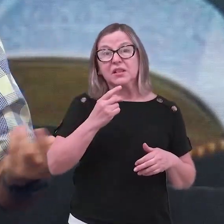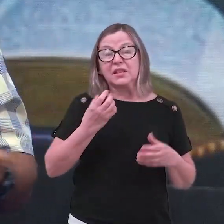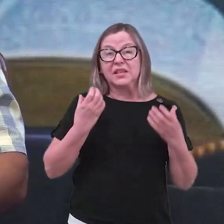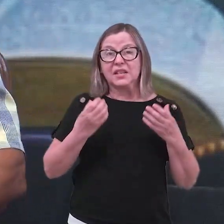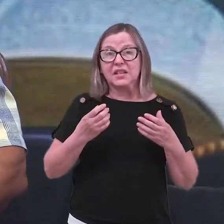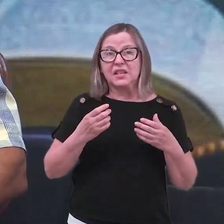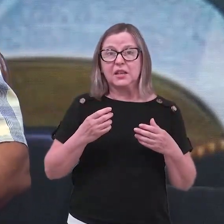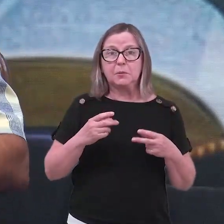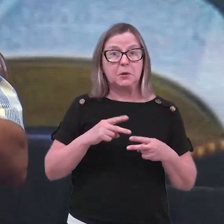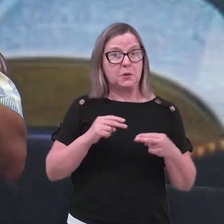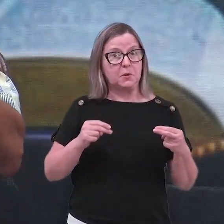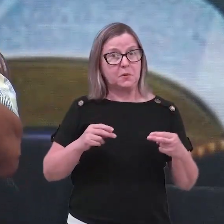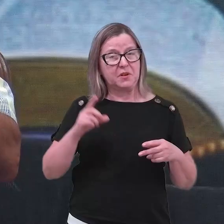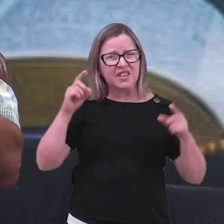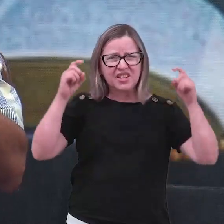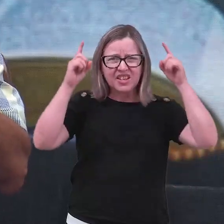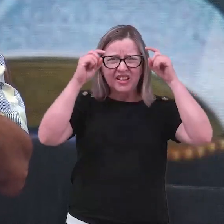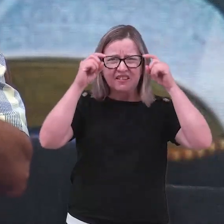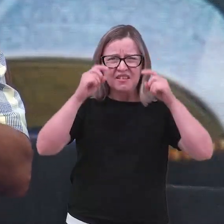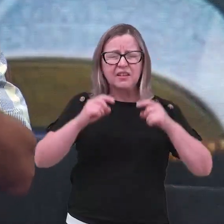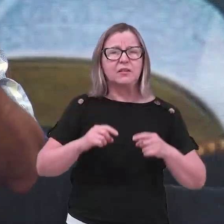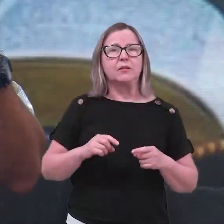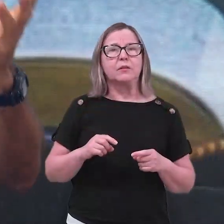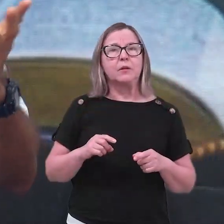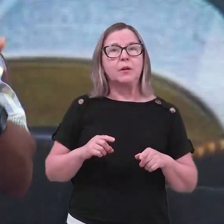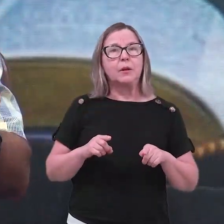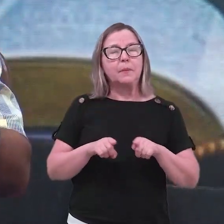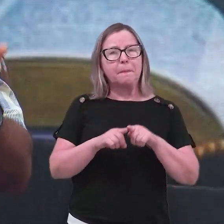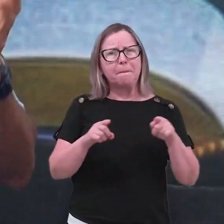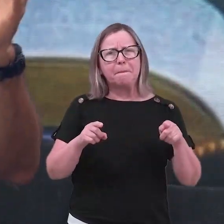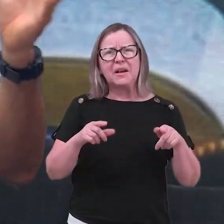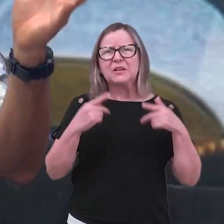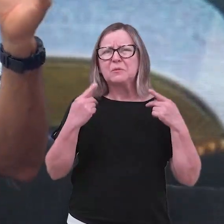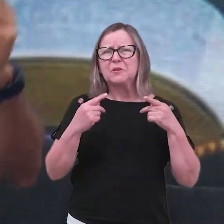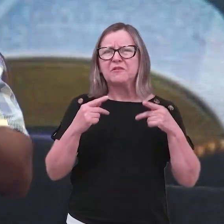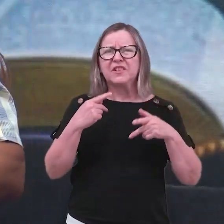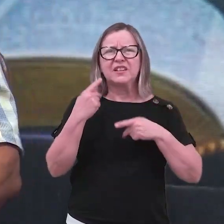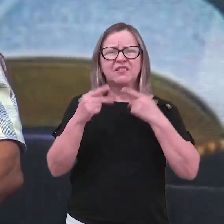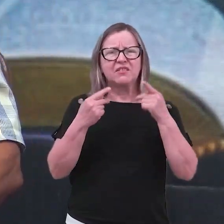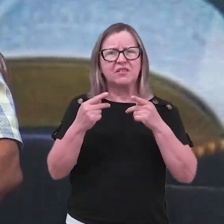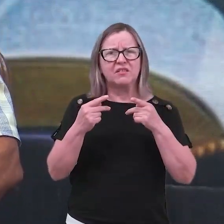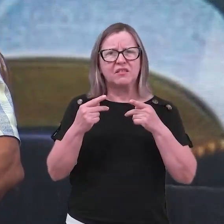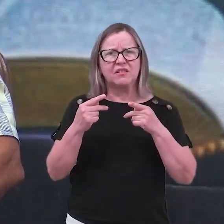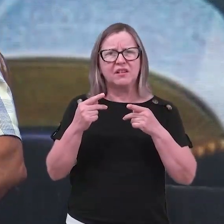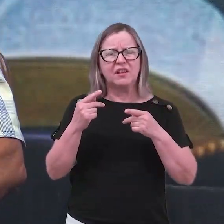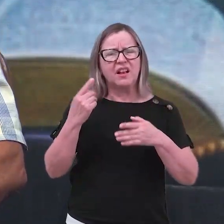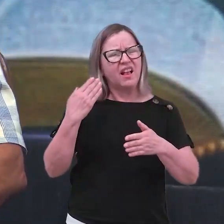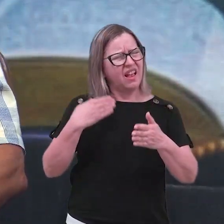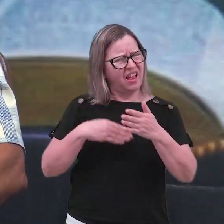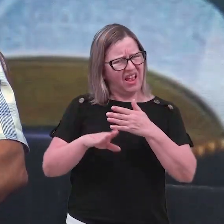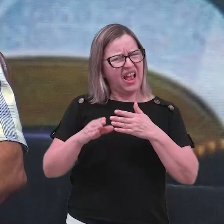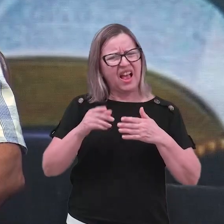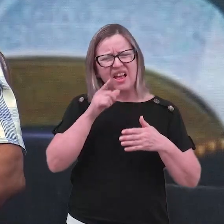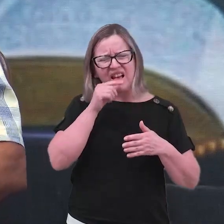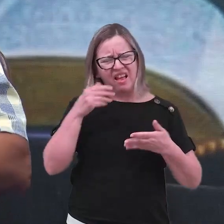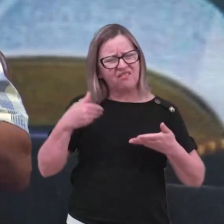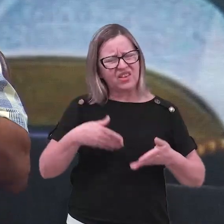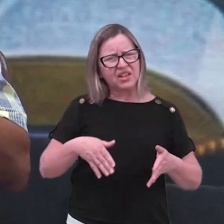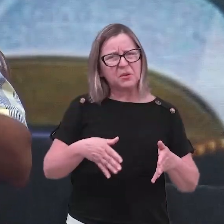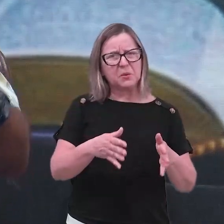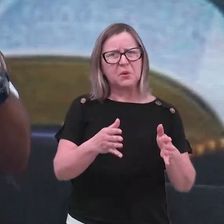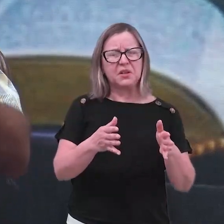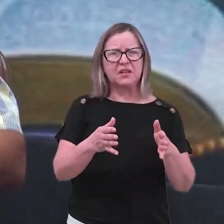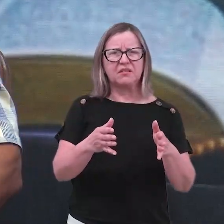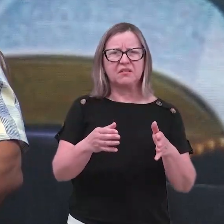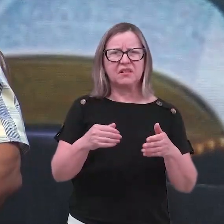coisa complicada. E o profeta, o homem de Deus, falou, vai lá no rio. Tá certo que o rio era um rio bem lamacento, era um